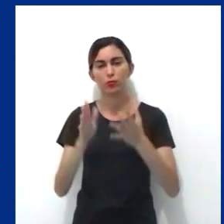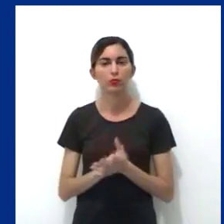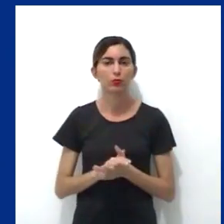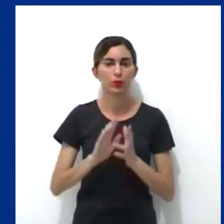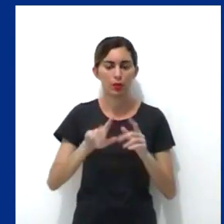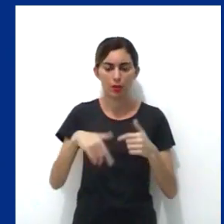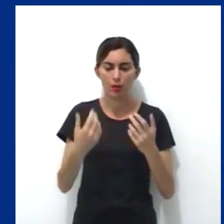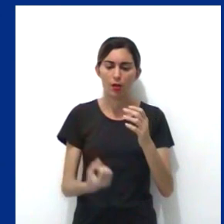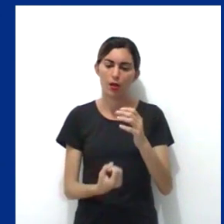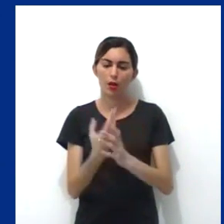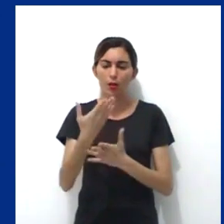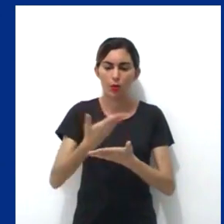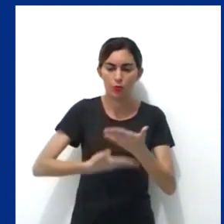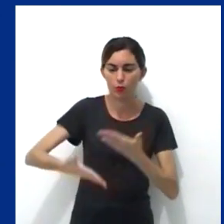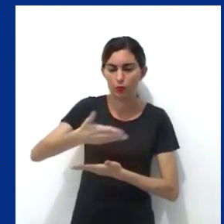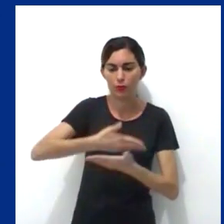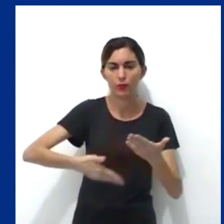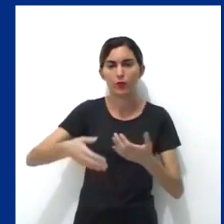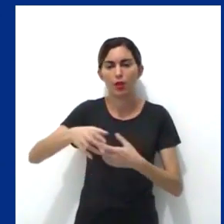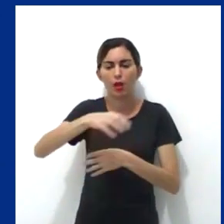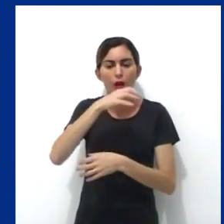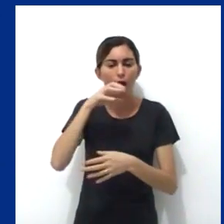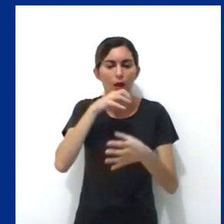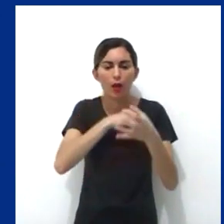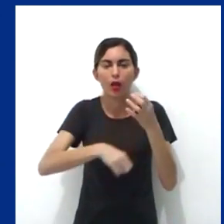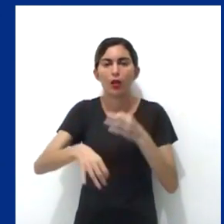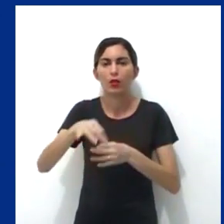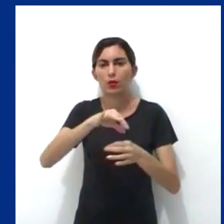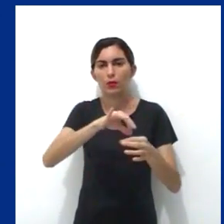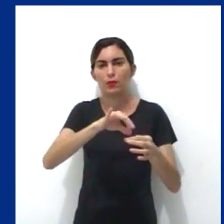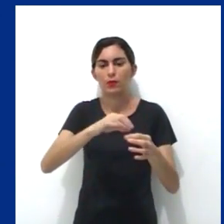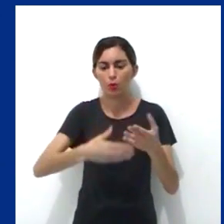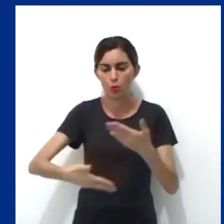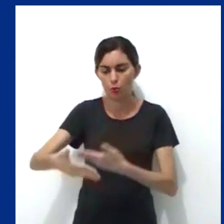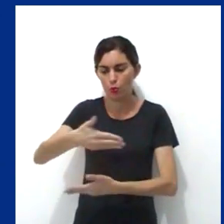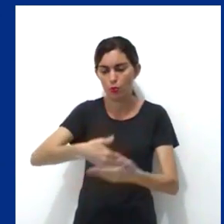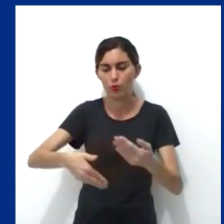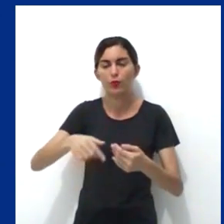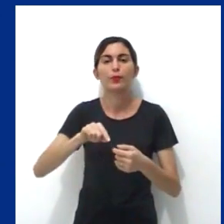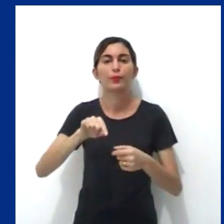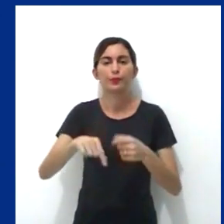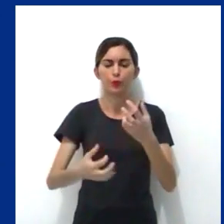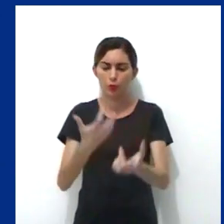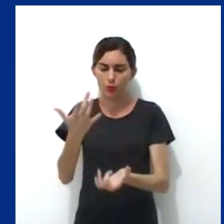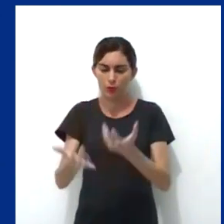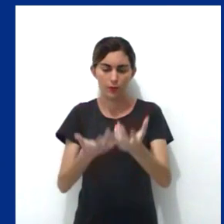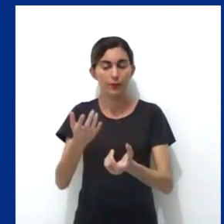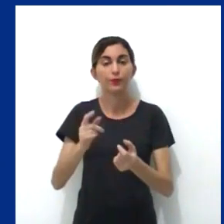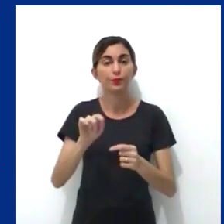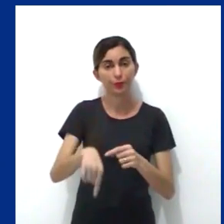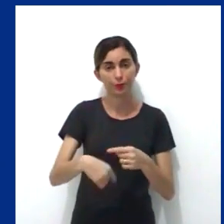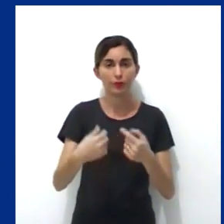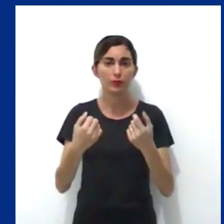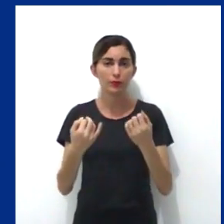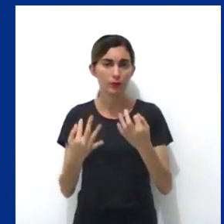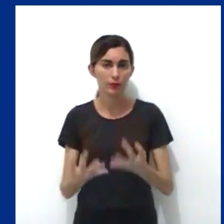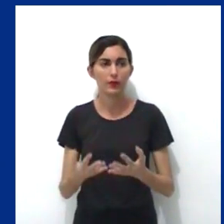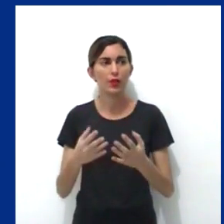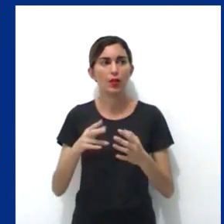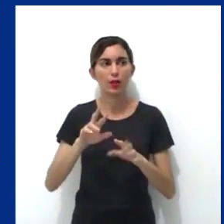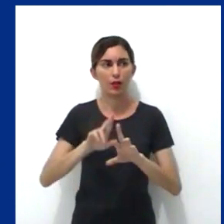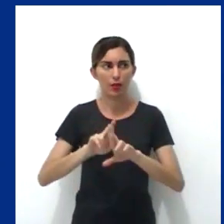de um processo de convecção. Esse tipo de transmissão de calor ocorre em substâncias que